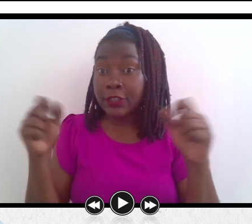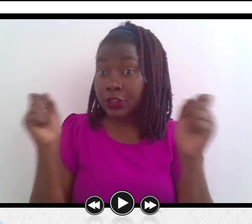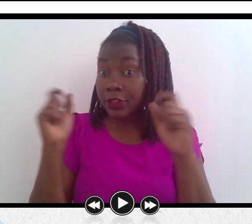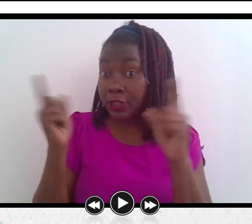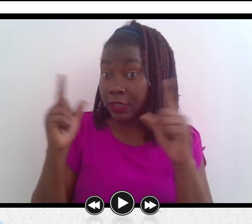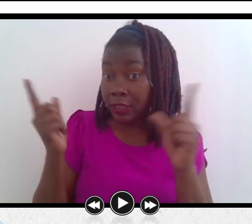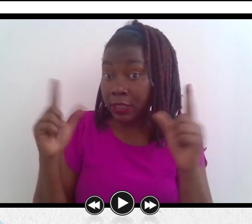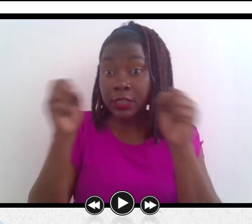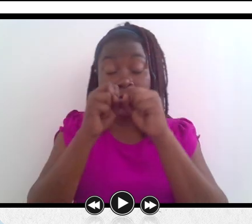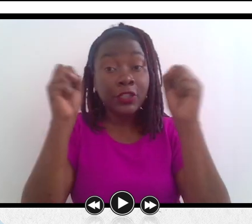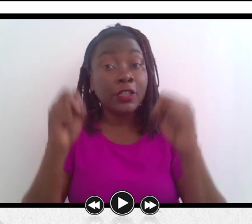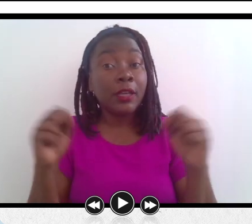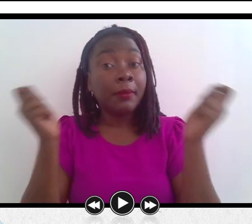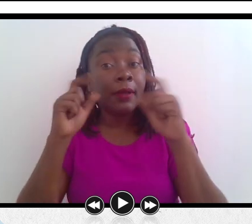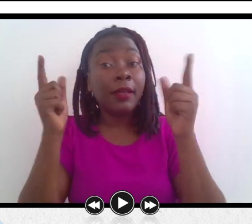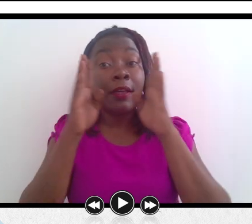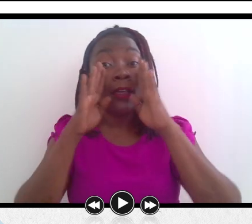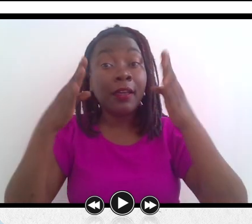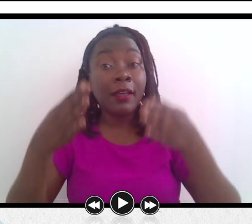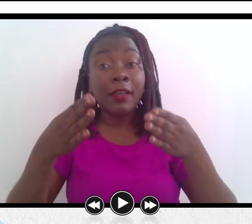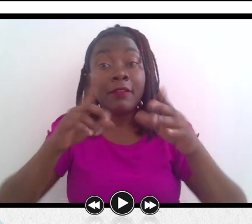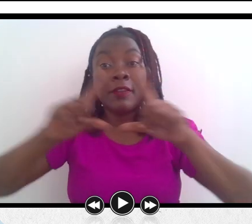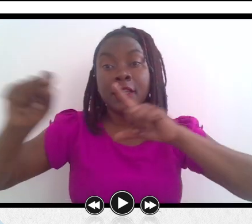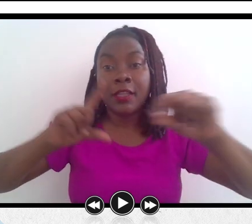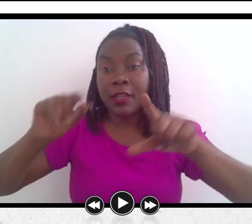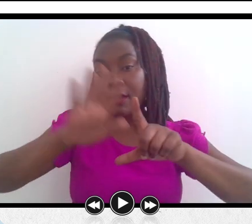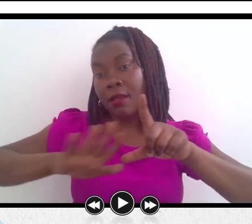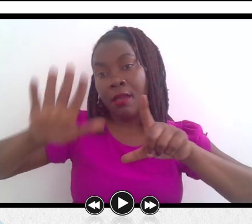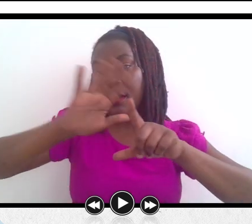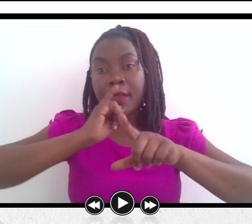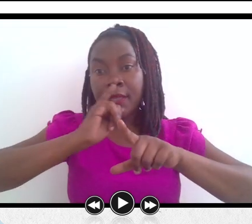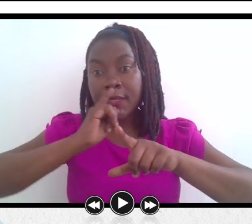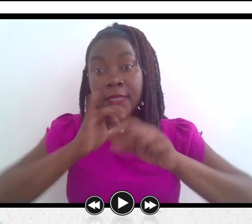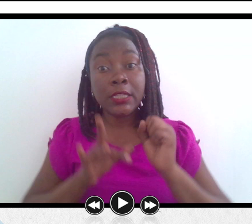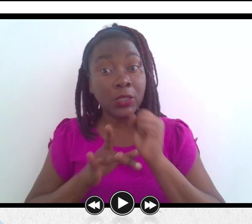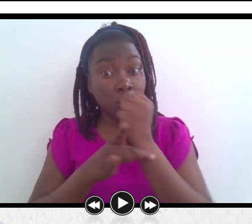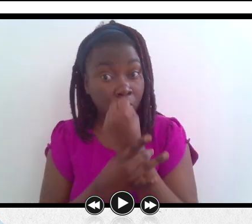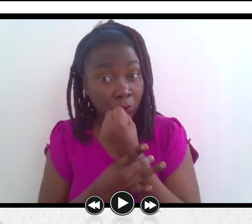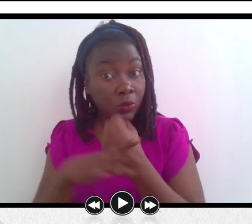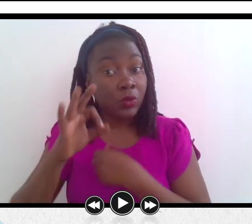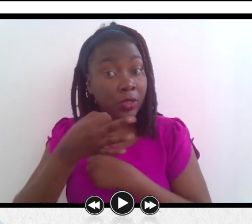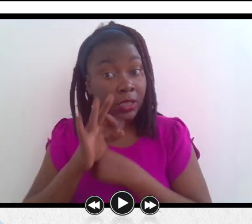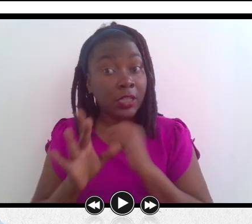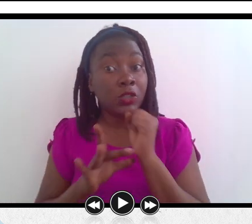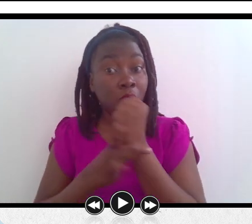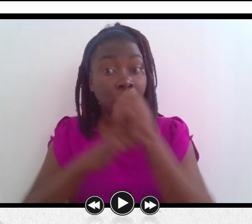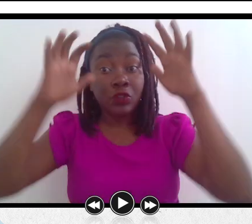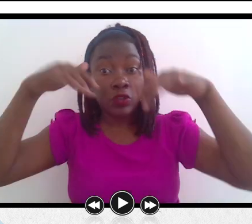um sistema de alerta que visa a evacuação de uma área, por exemplo, seguro, né, os seguros de